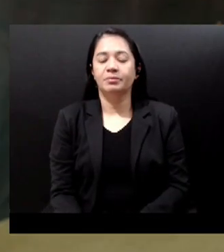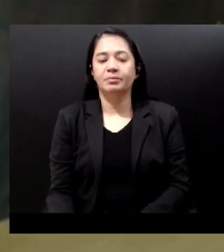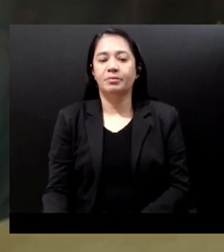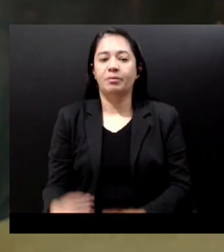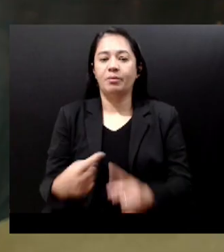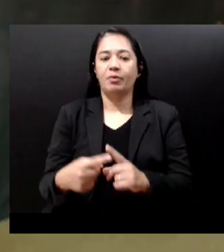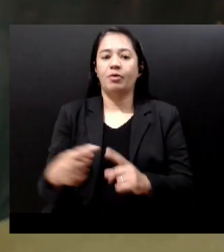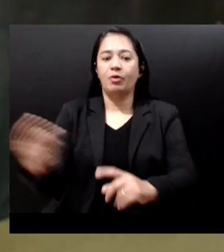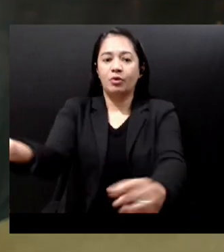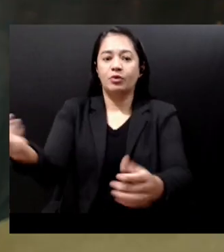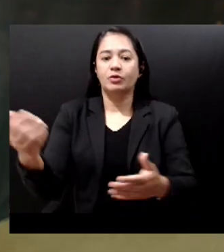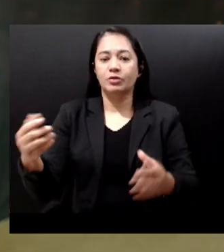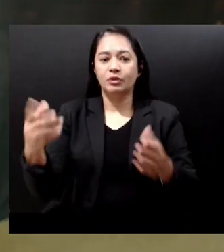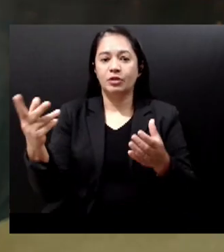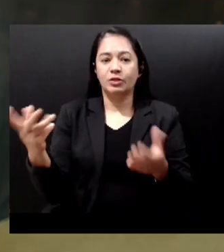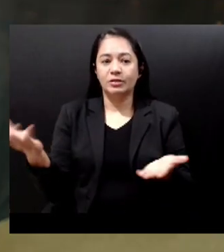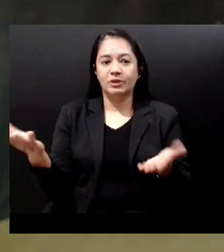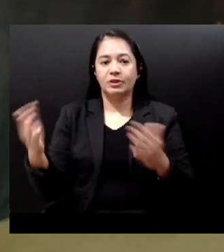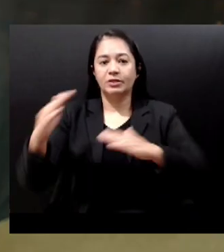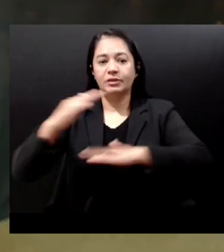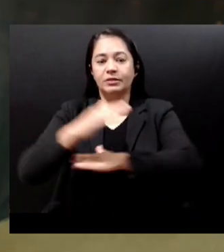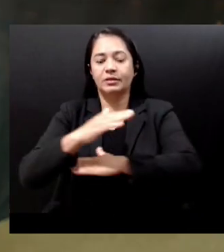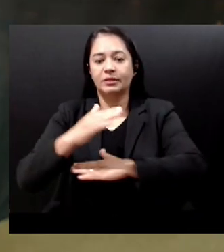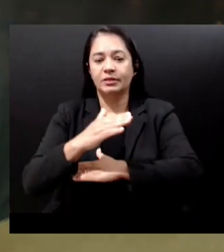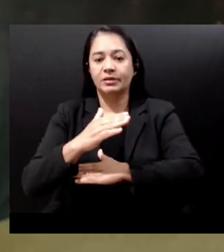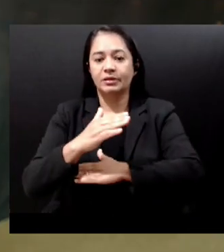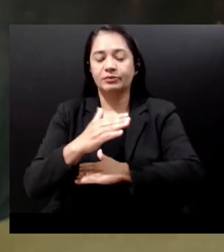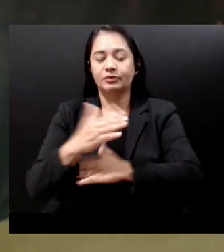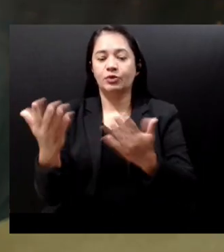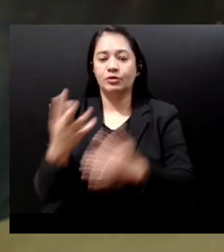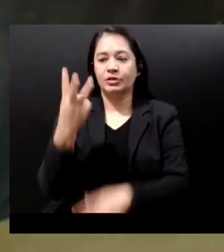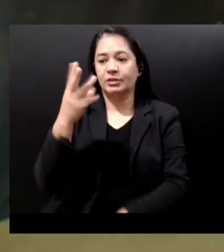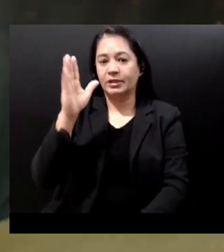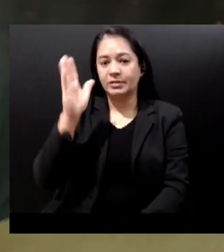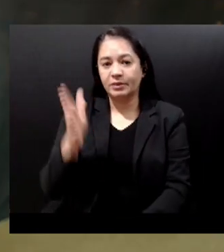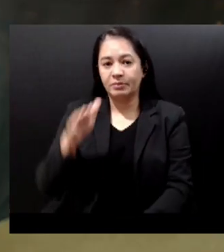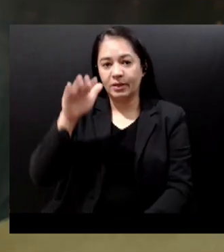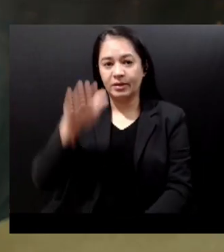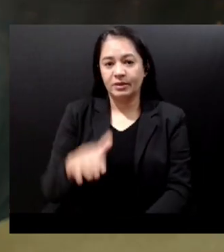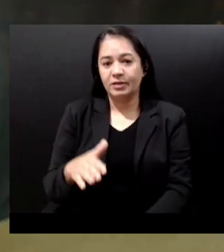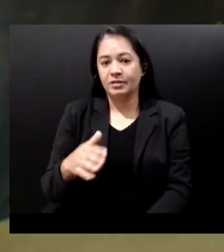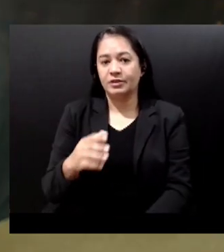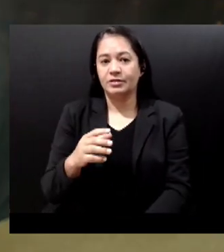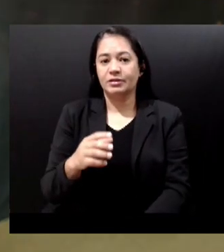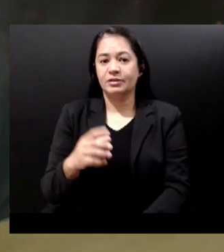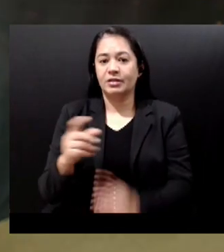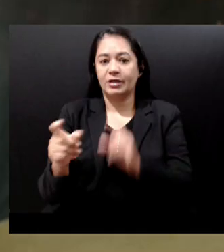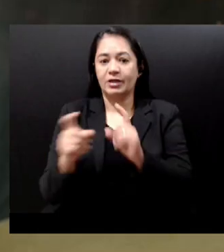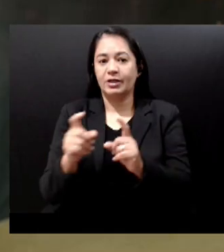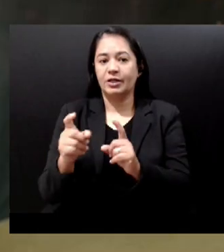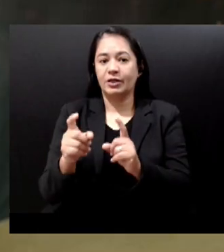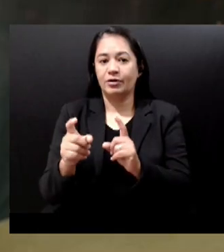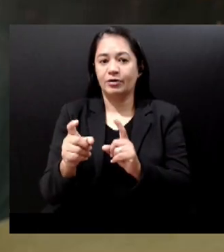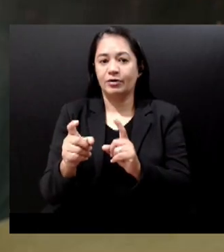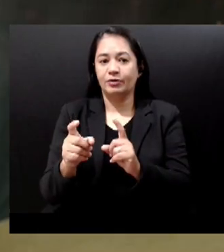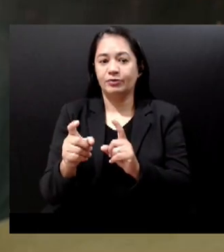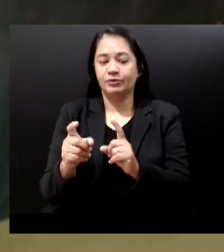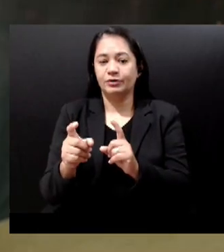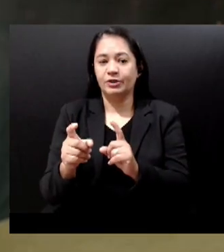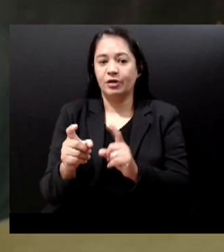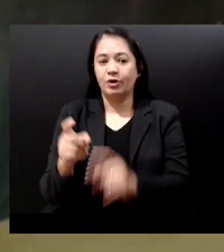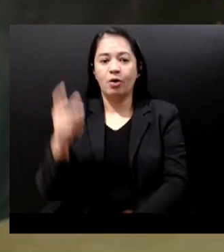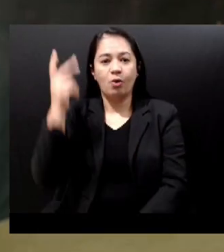Consumidor da Câmara realiza hoje, às 15h30 da tarde, a sexta reunião ordinária deste ano de 2025, com